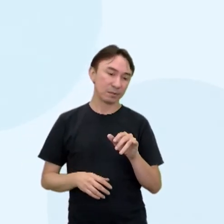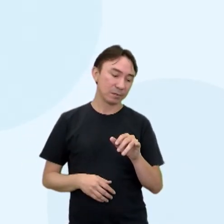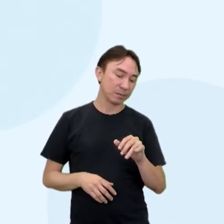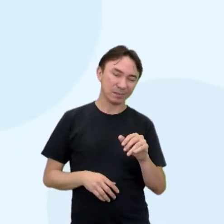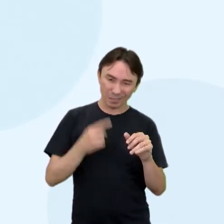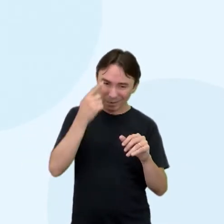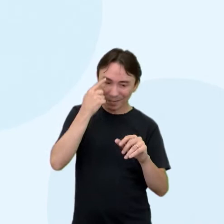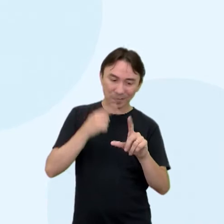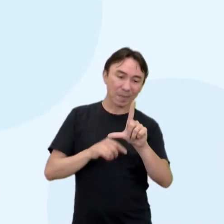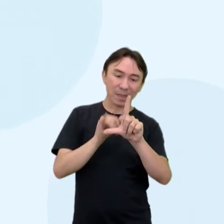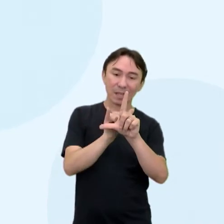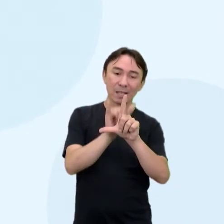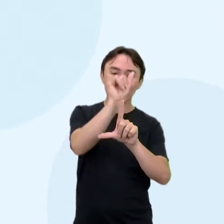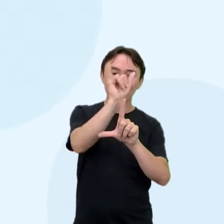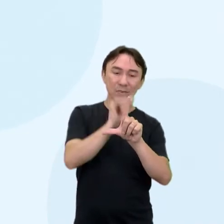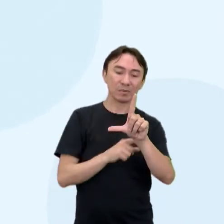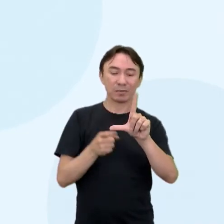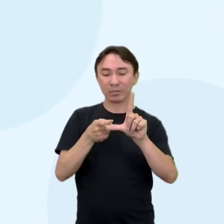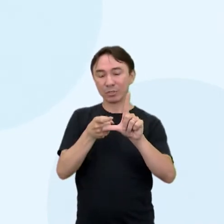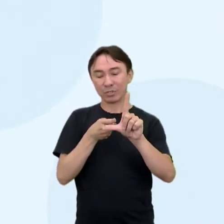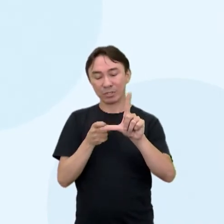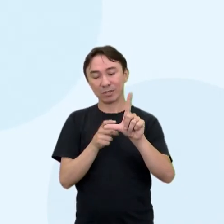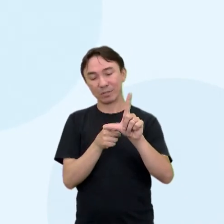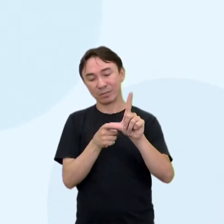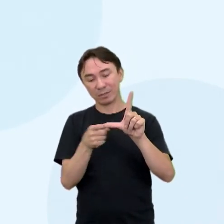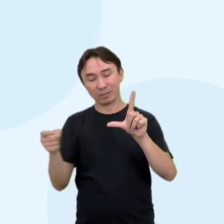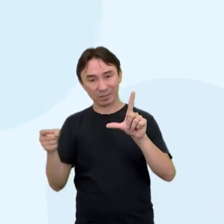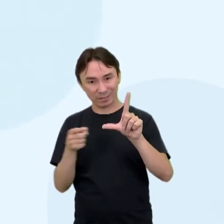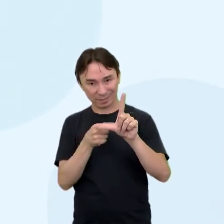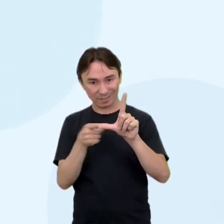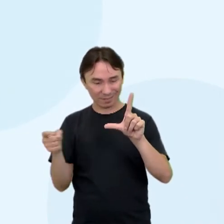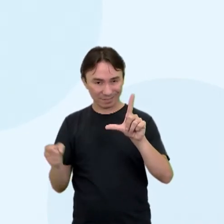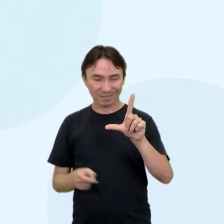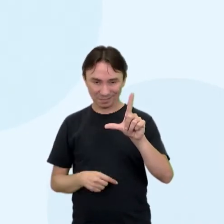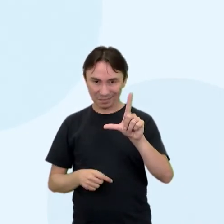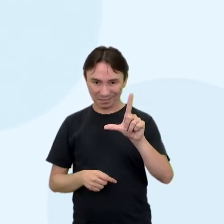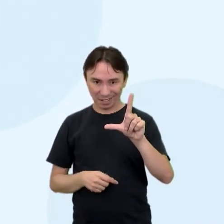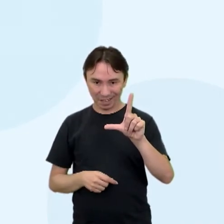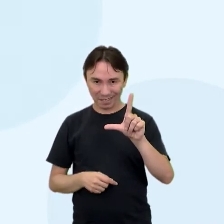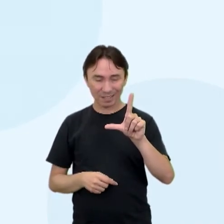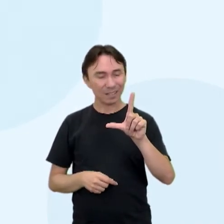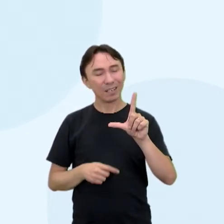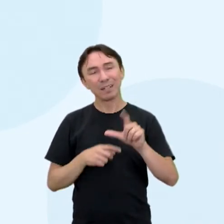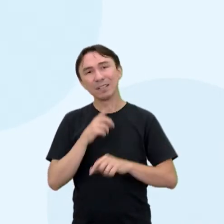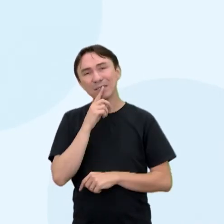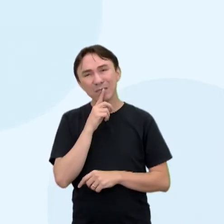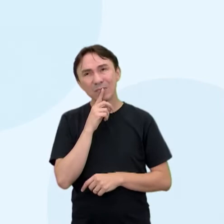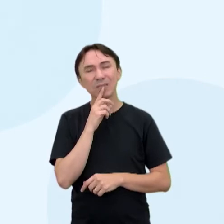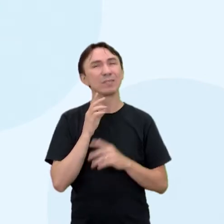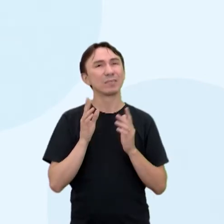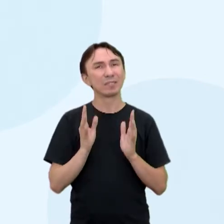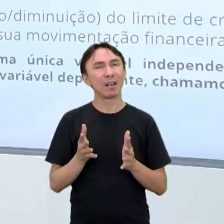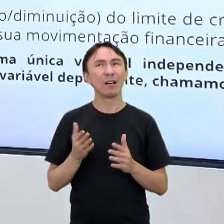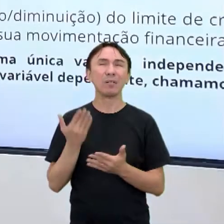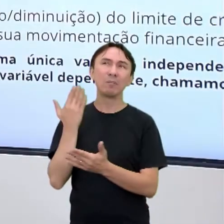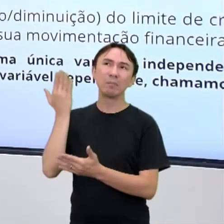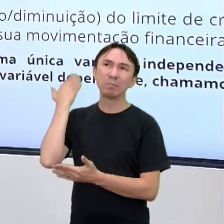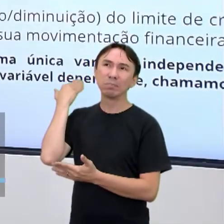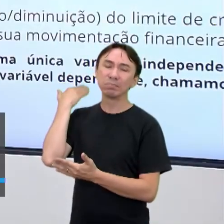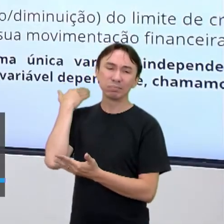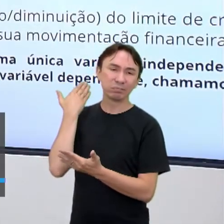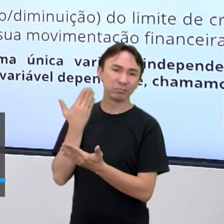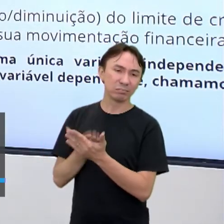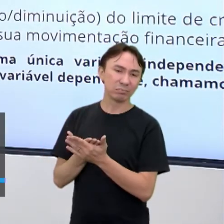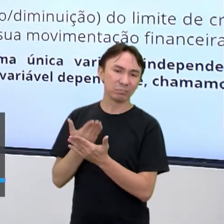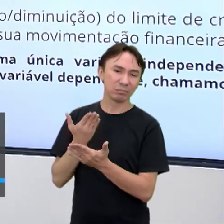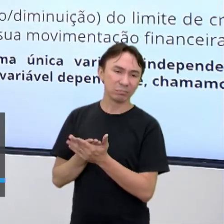tá? Decorrente de outra variável, normalmente x, né? O famoso xy. Professor, eu já vi isso aí lá